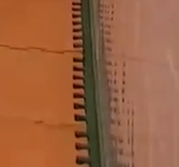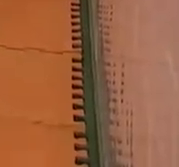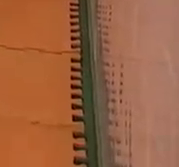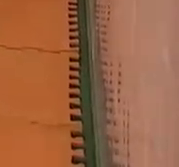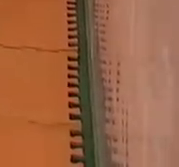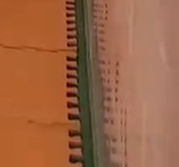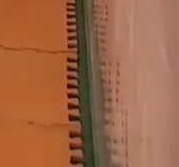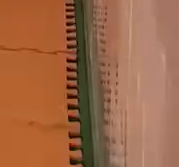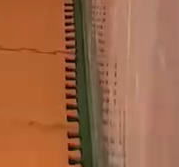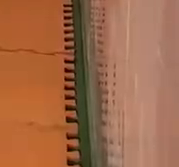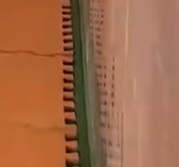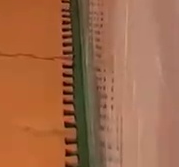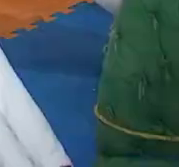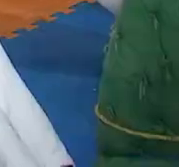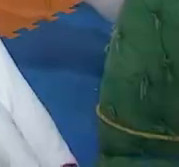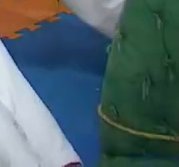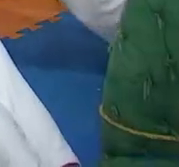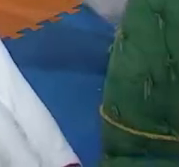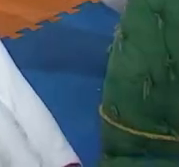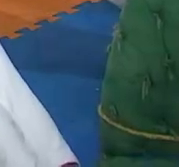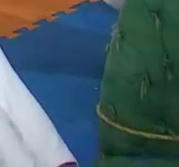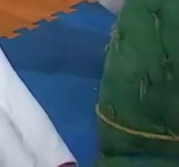E aí